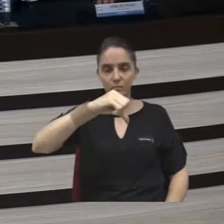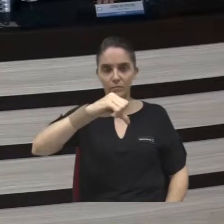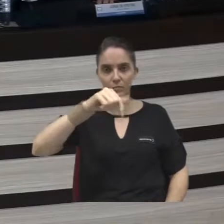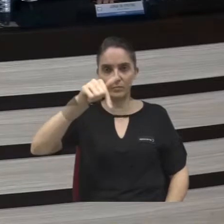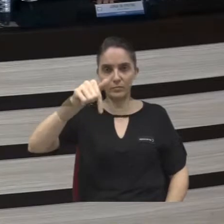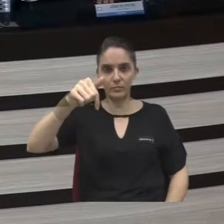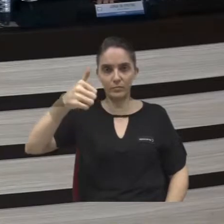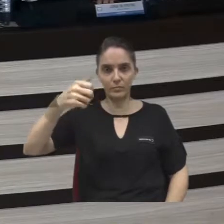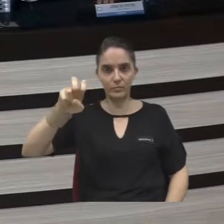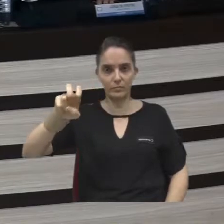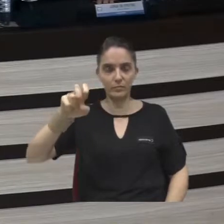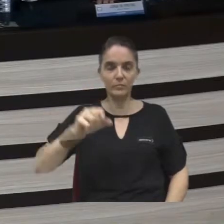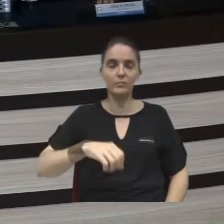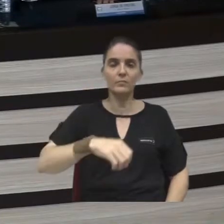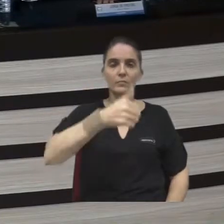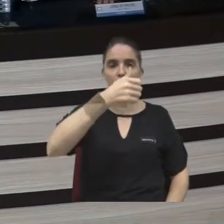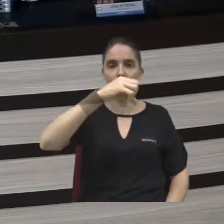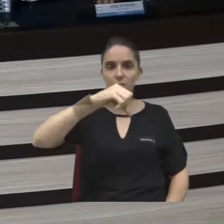19.803,